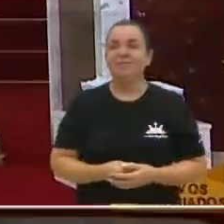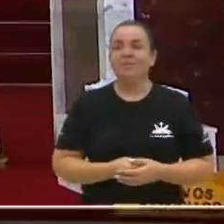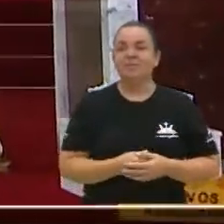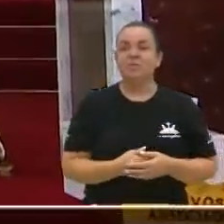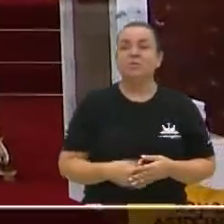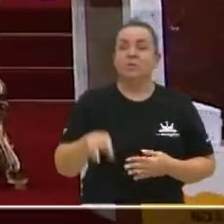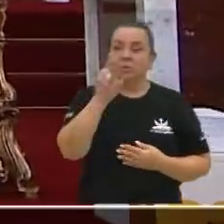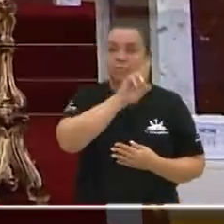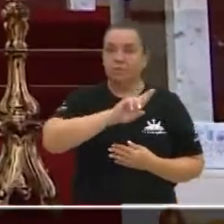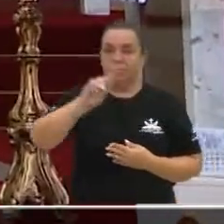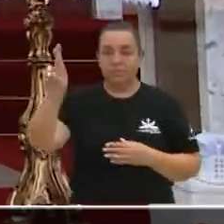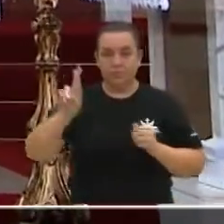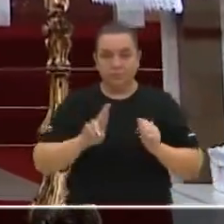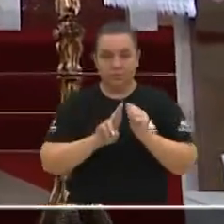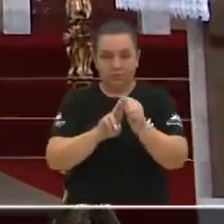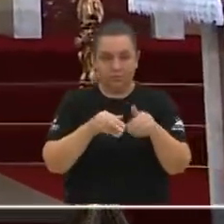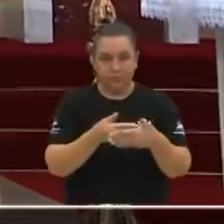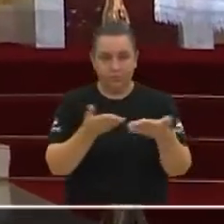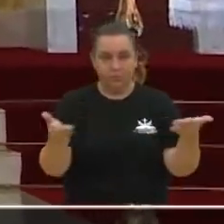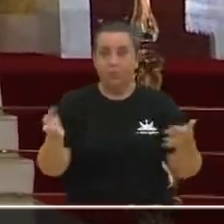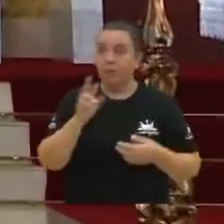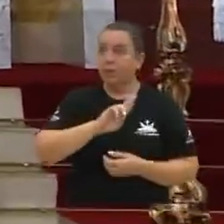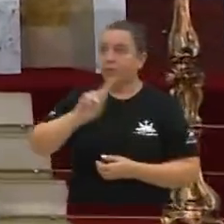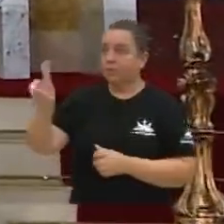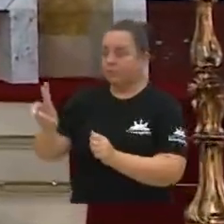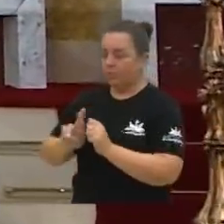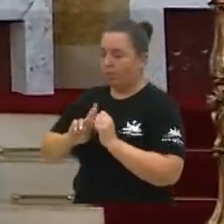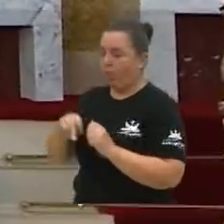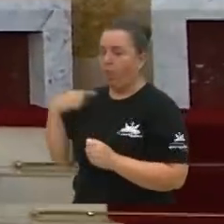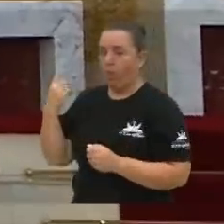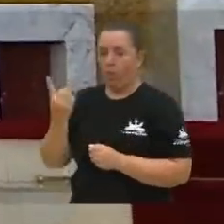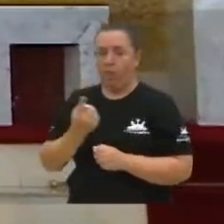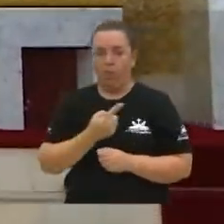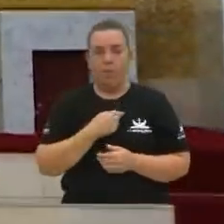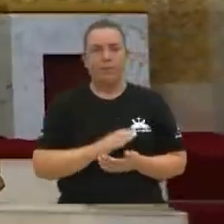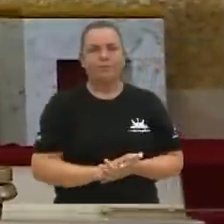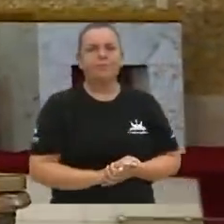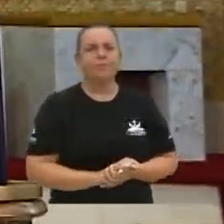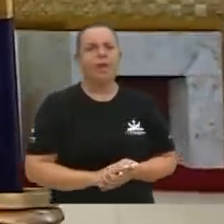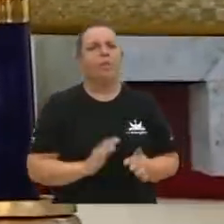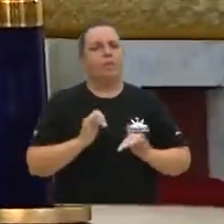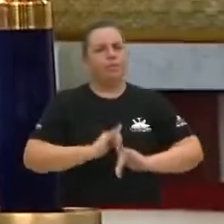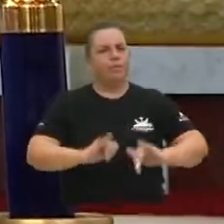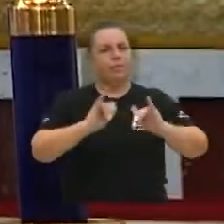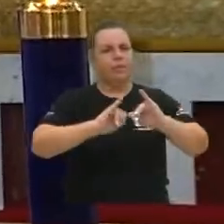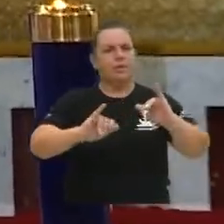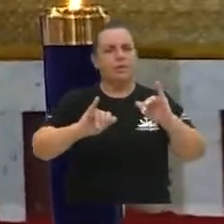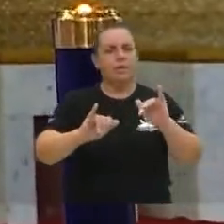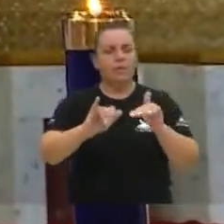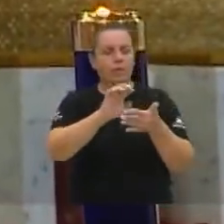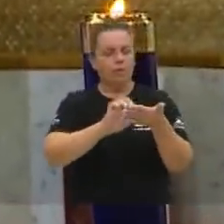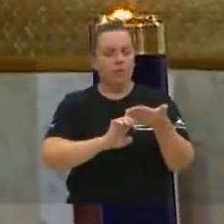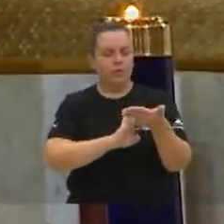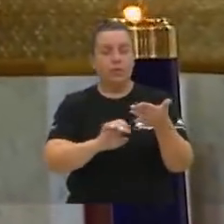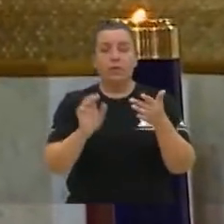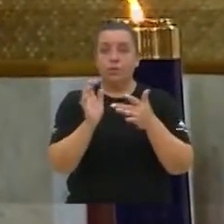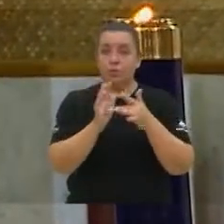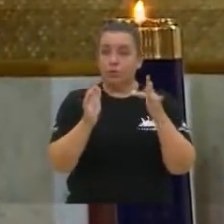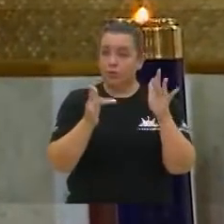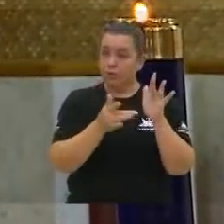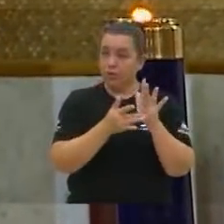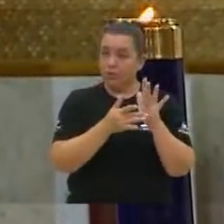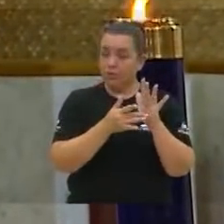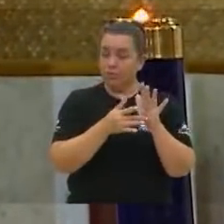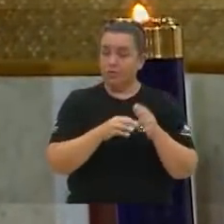que o senhor esteja convosco ele está no meio de nós proclamação do Evangelho